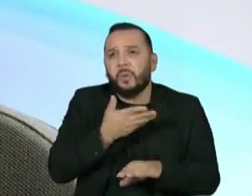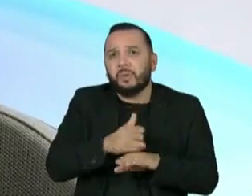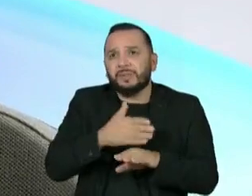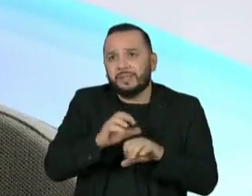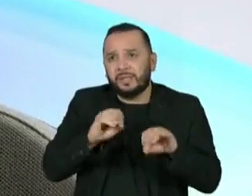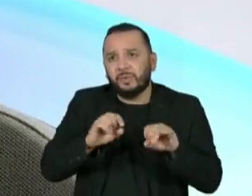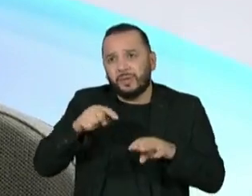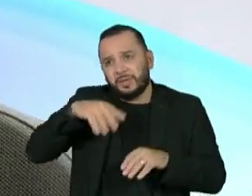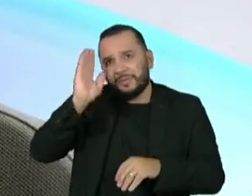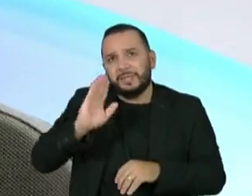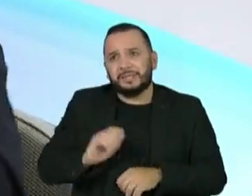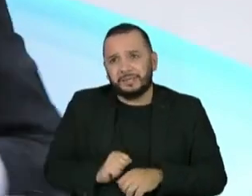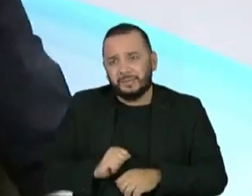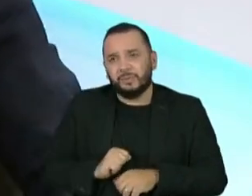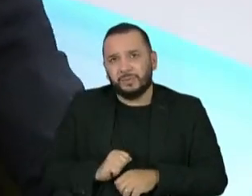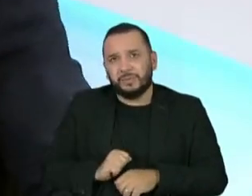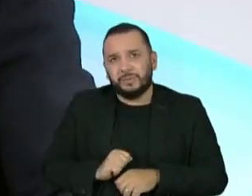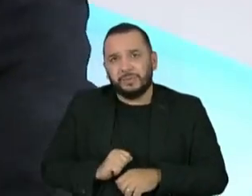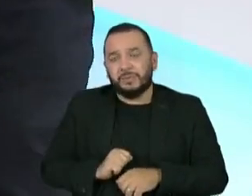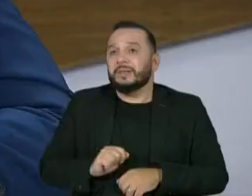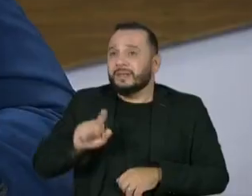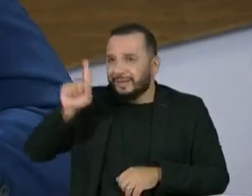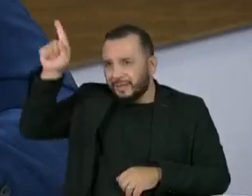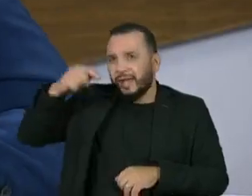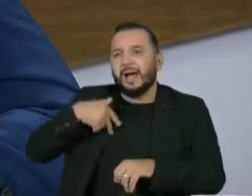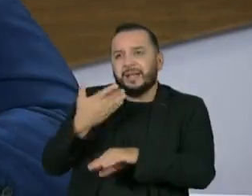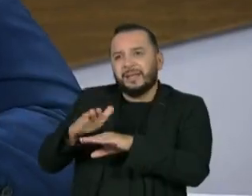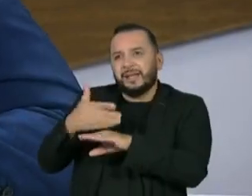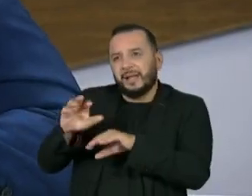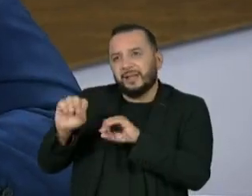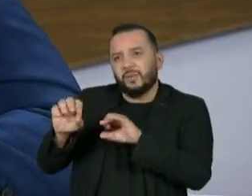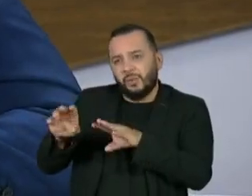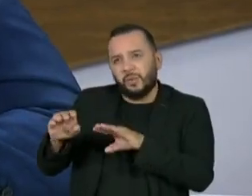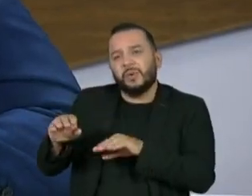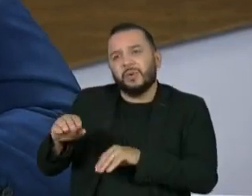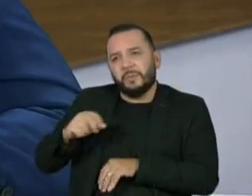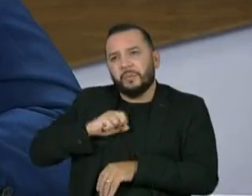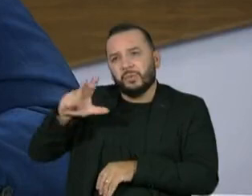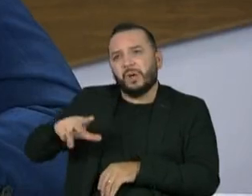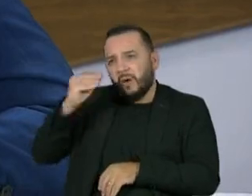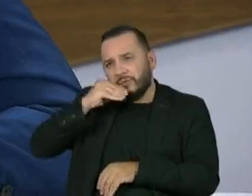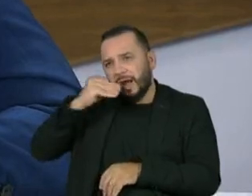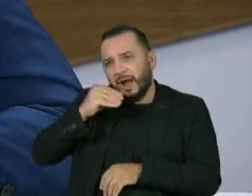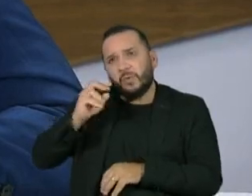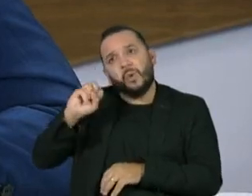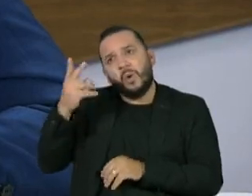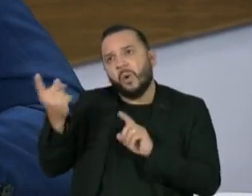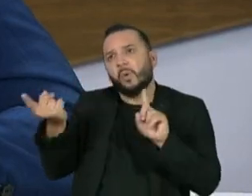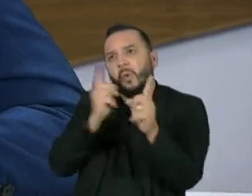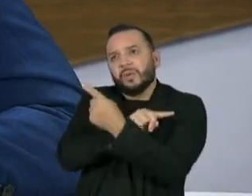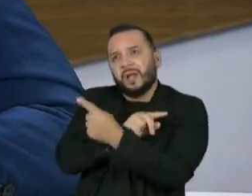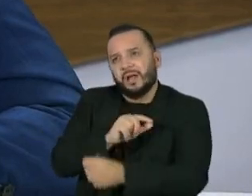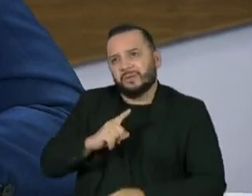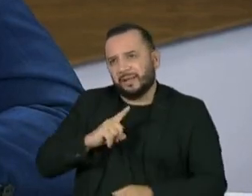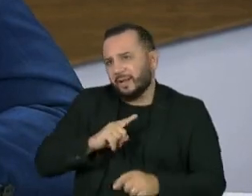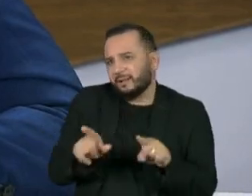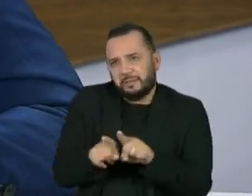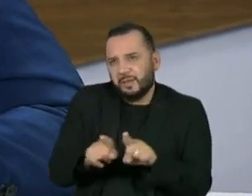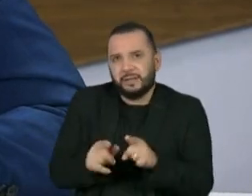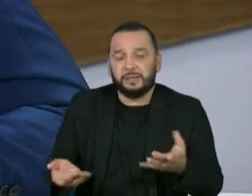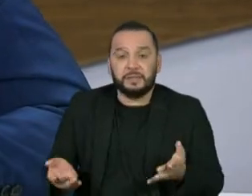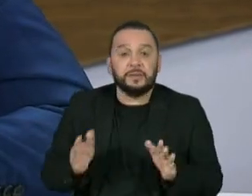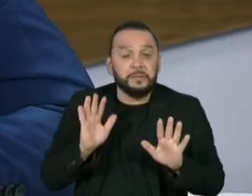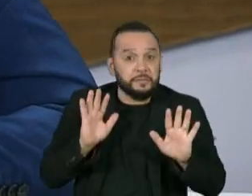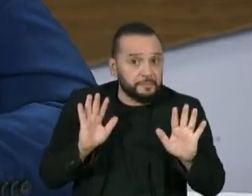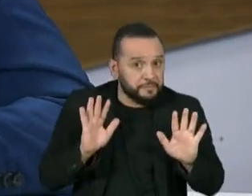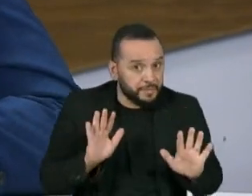E também há treinador português fraco. Mas você concorda que nesse momento o Brasil viveu realmente alguma deficiência com relação aos treinadores para a